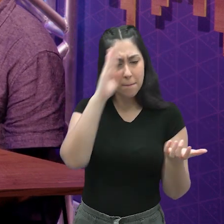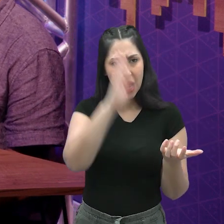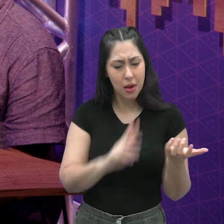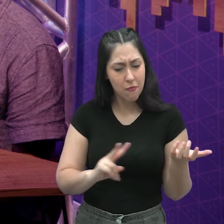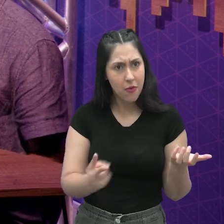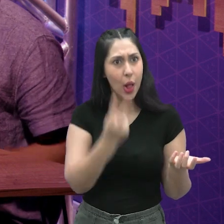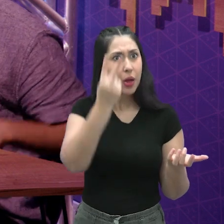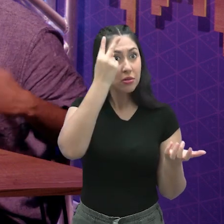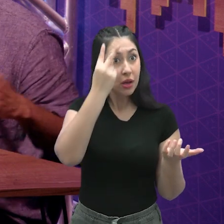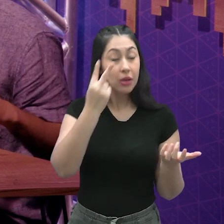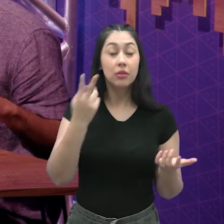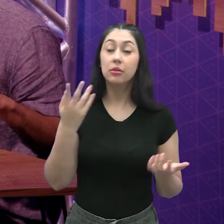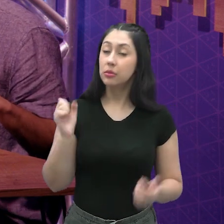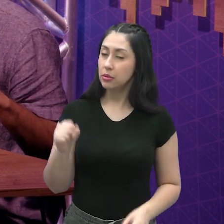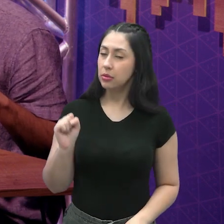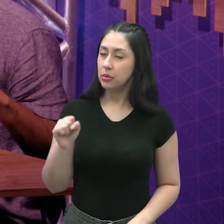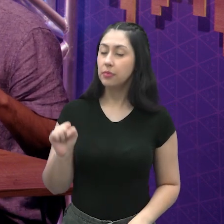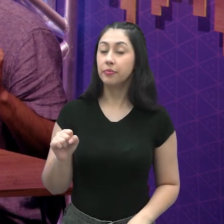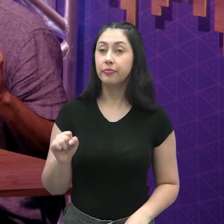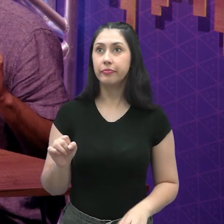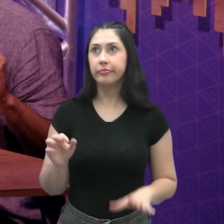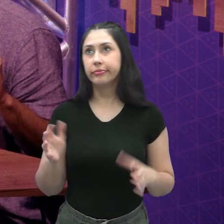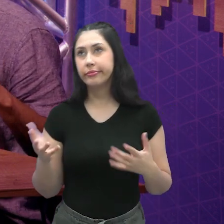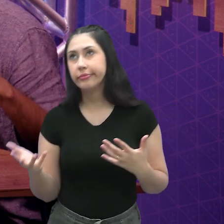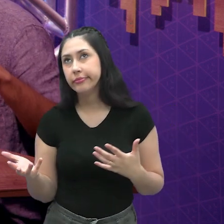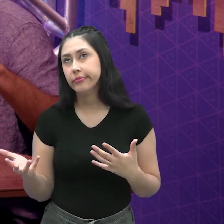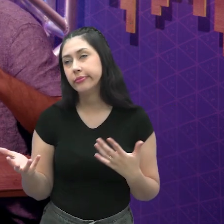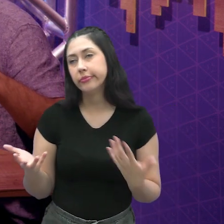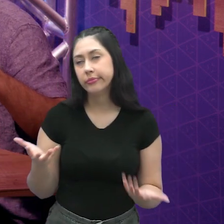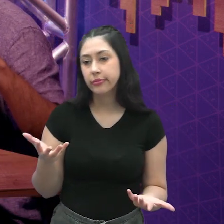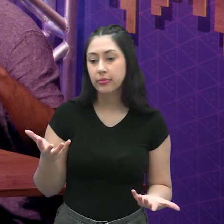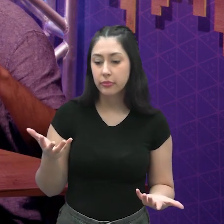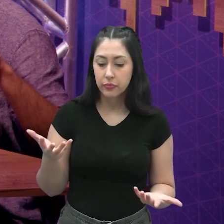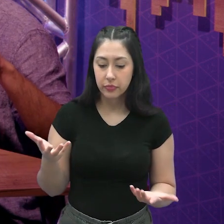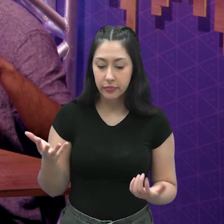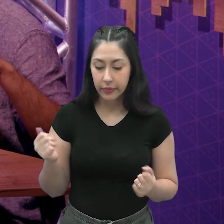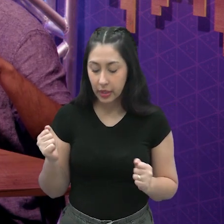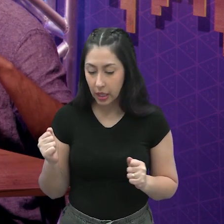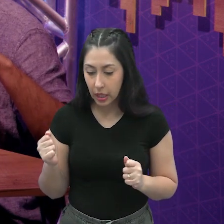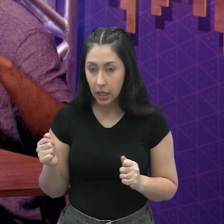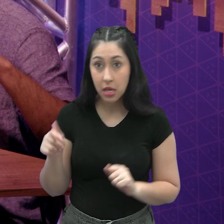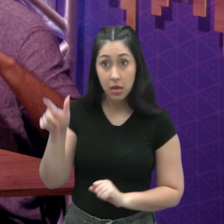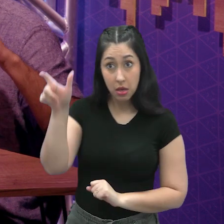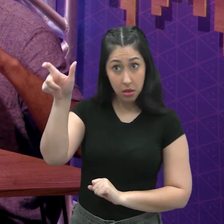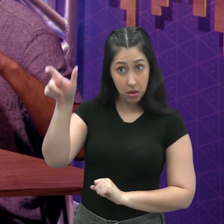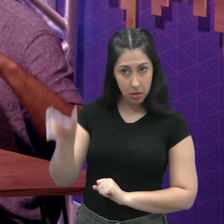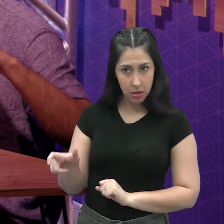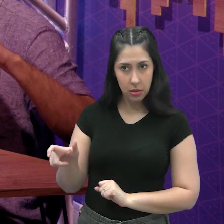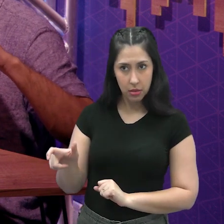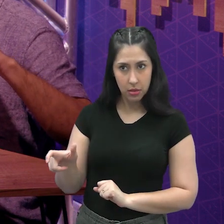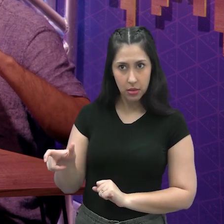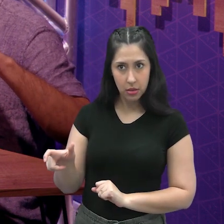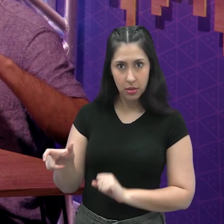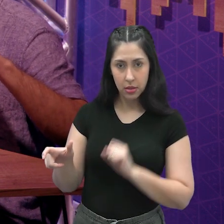É isso aí. E aí, assim, ele, vamos dizer assim, que ele seria